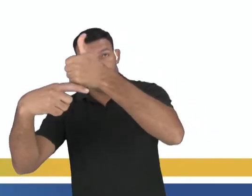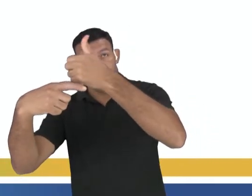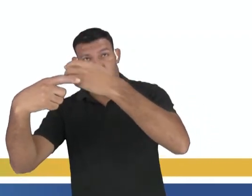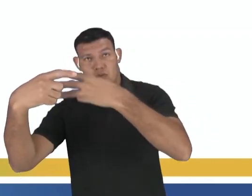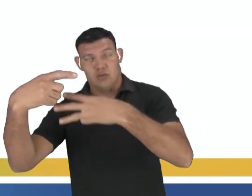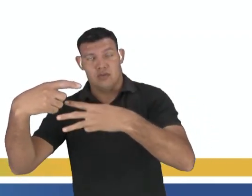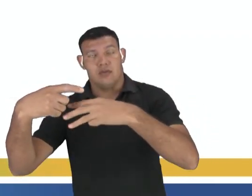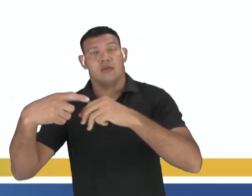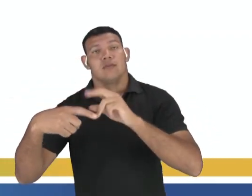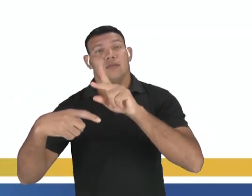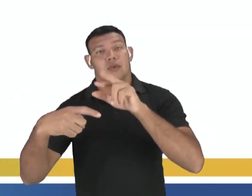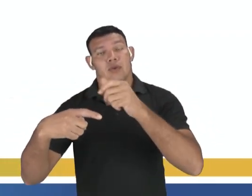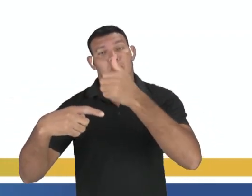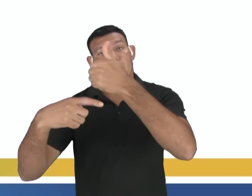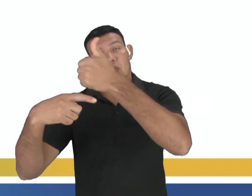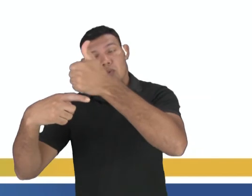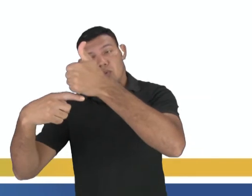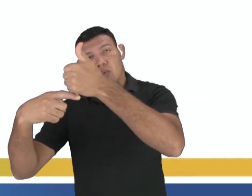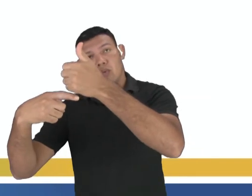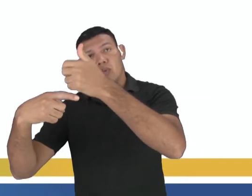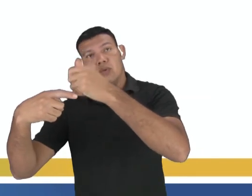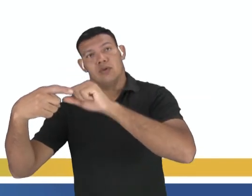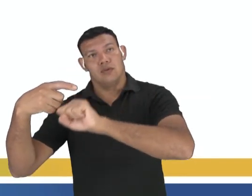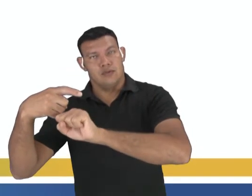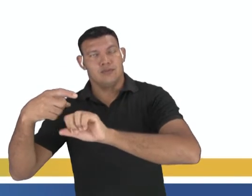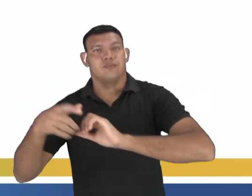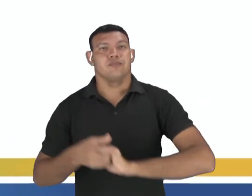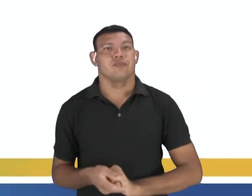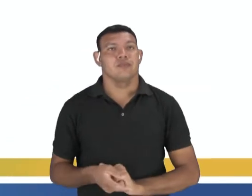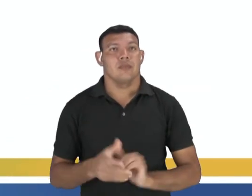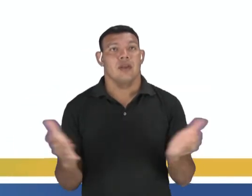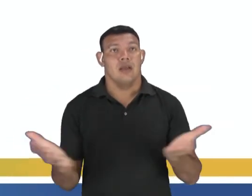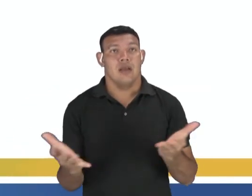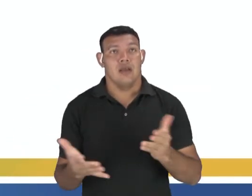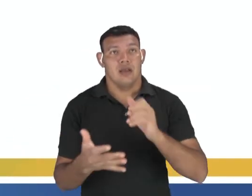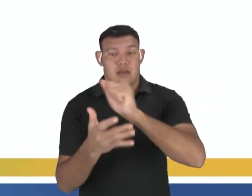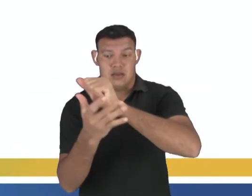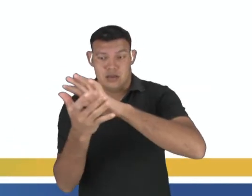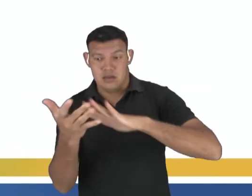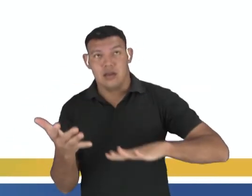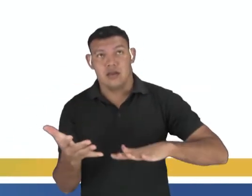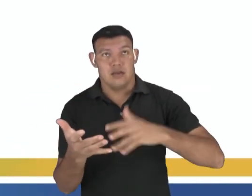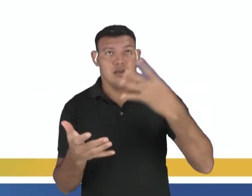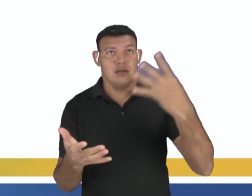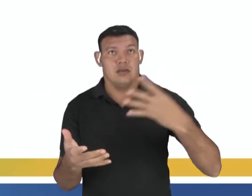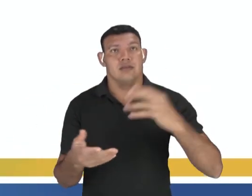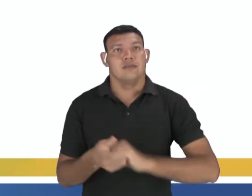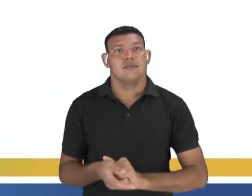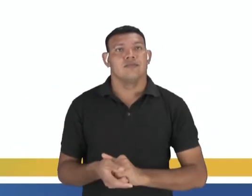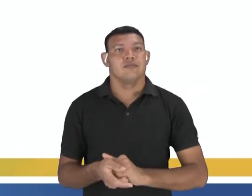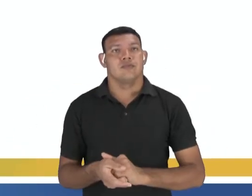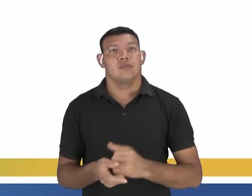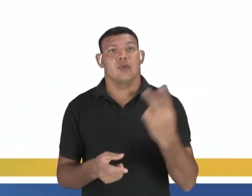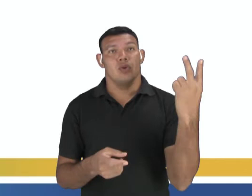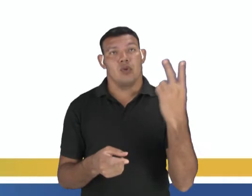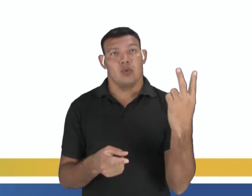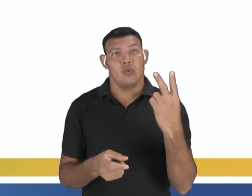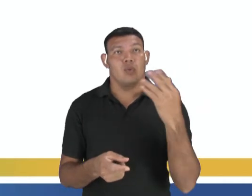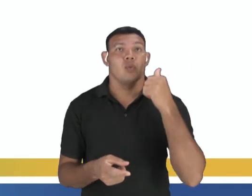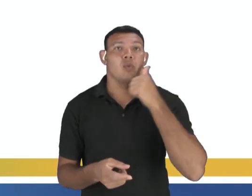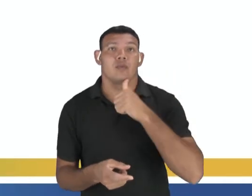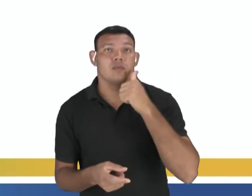probabilidade. Vamos lá para o exercício 4. Duas meninas, Ana e Cacau, decidem se confrontar em um